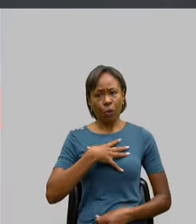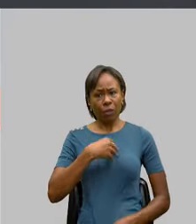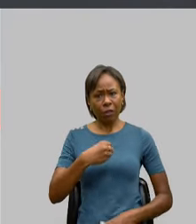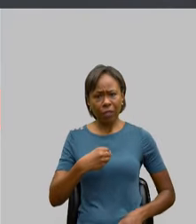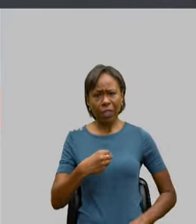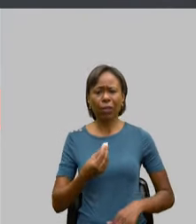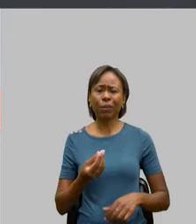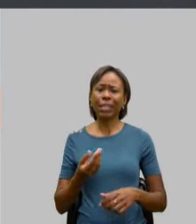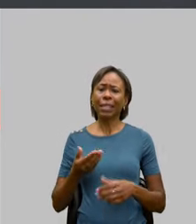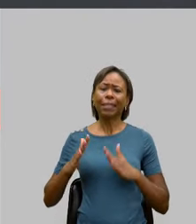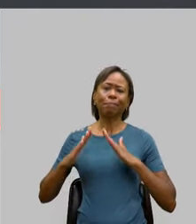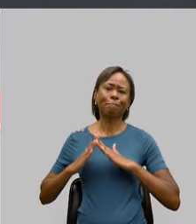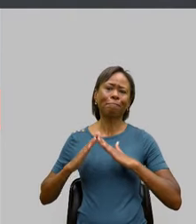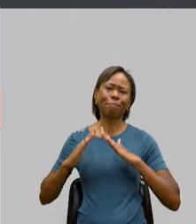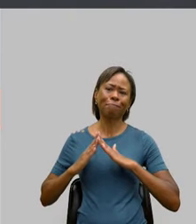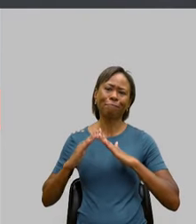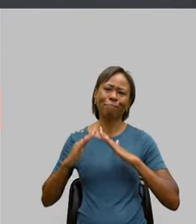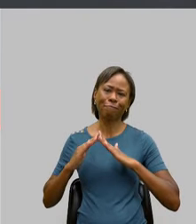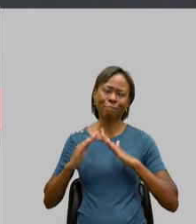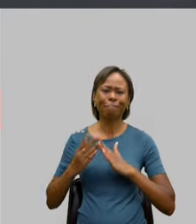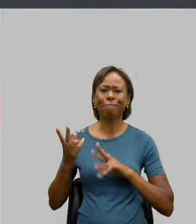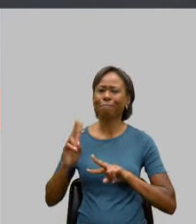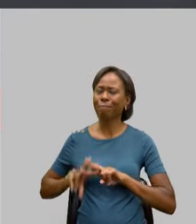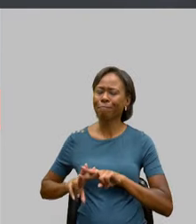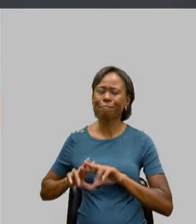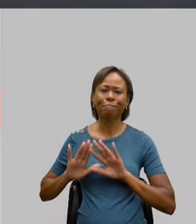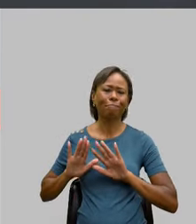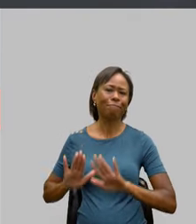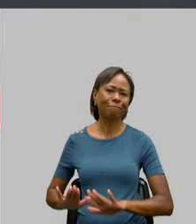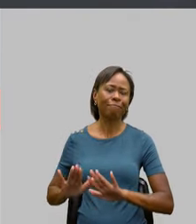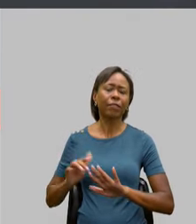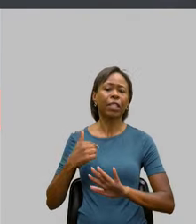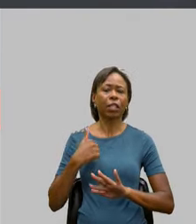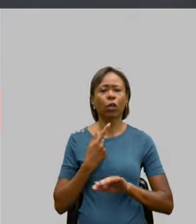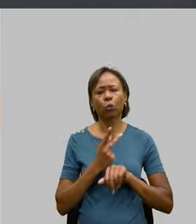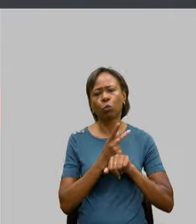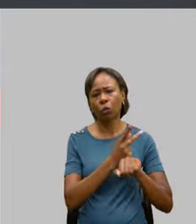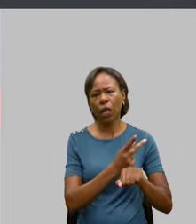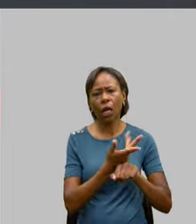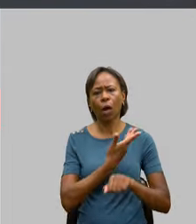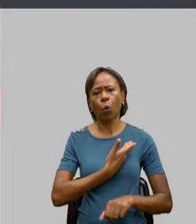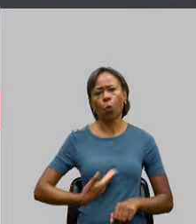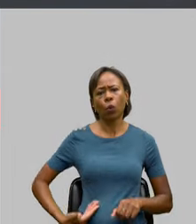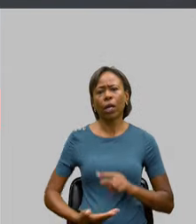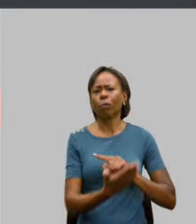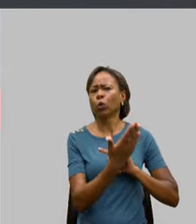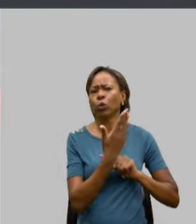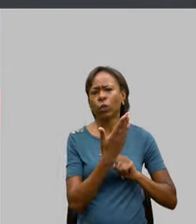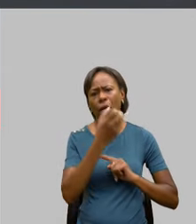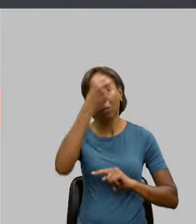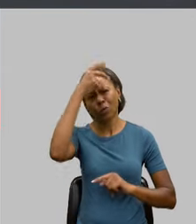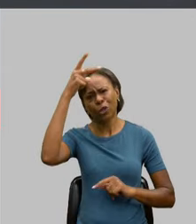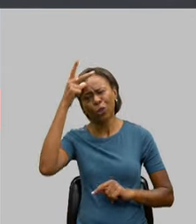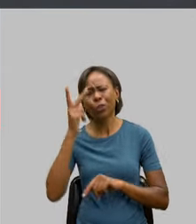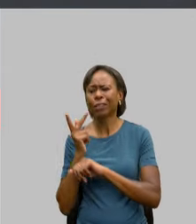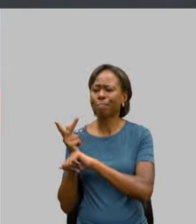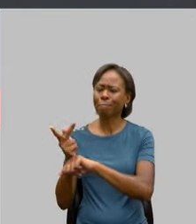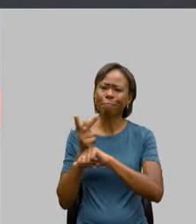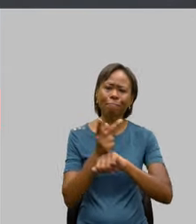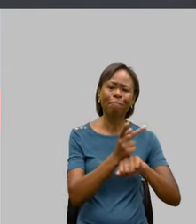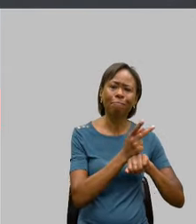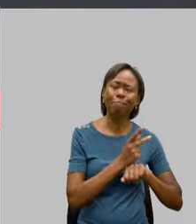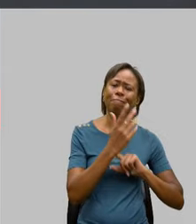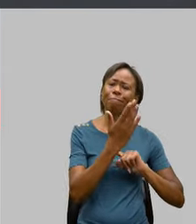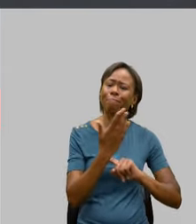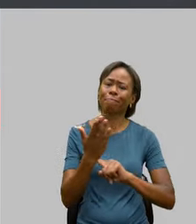minha casa o estado não eu busquei ajuda no estado eu busquei ajuda na prefeitura eu busquei em todo lugar e eu